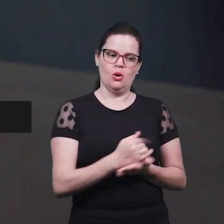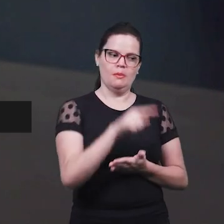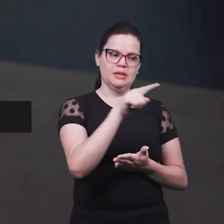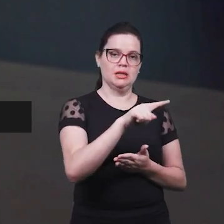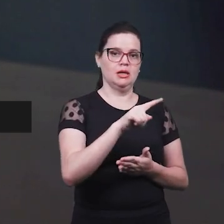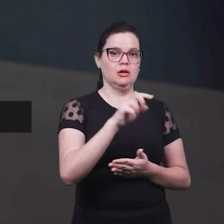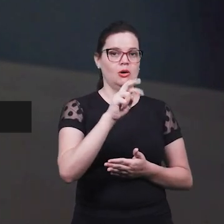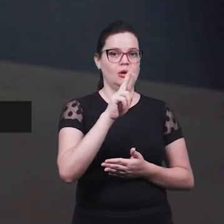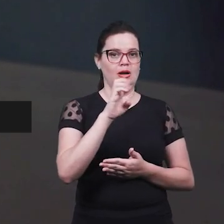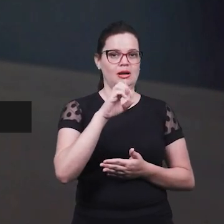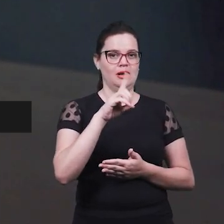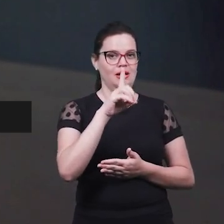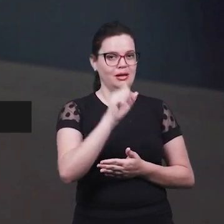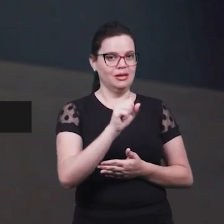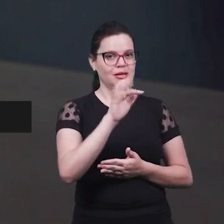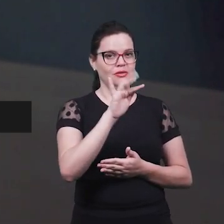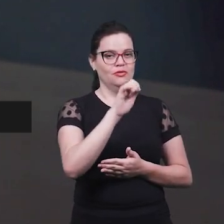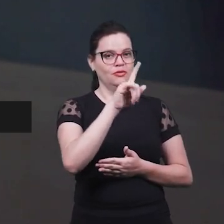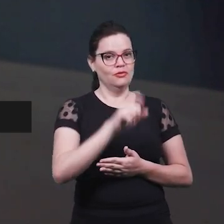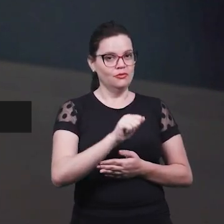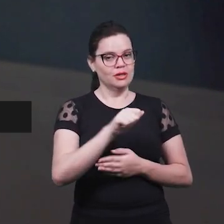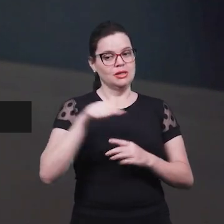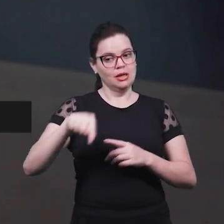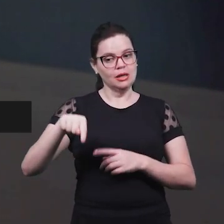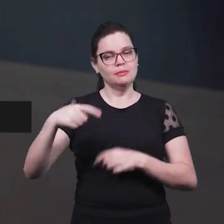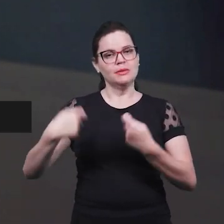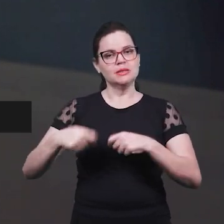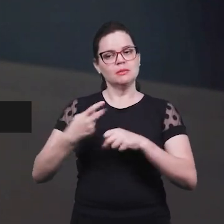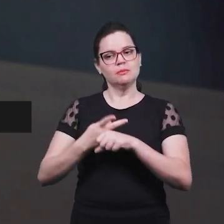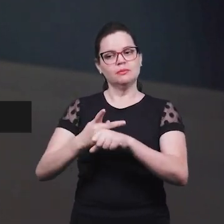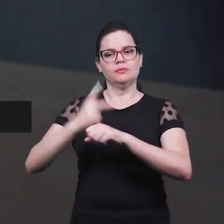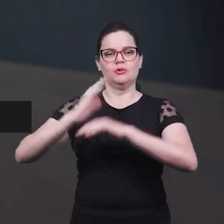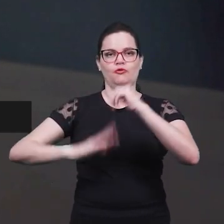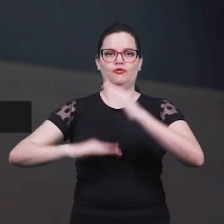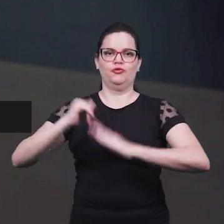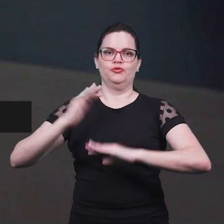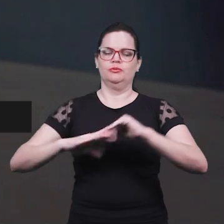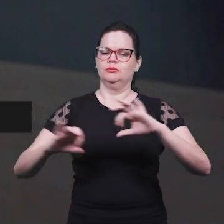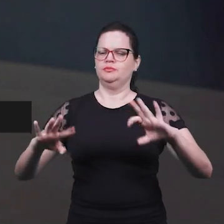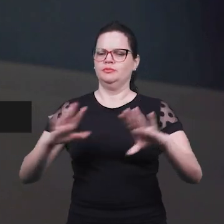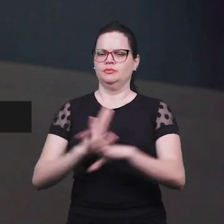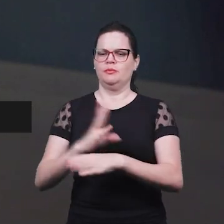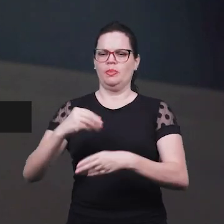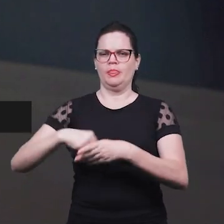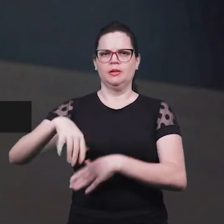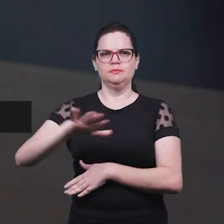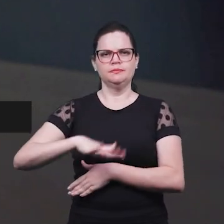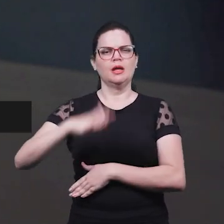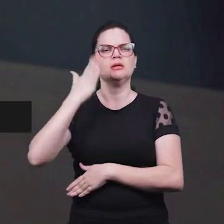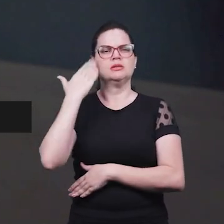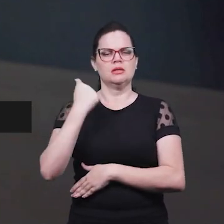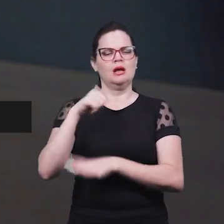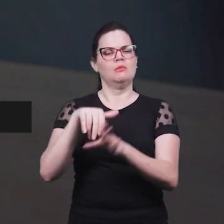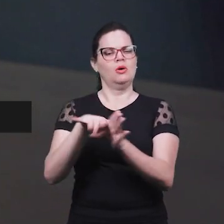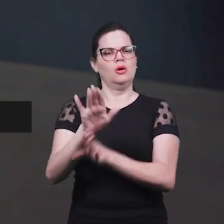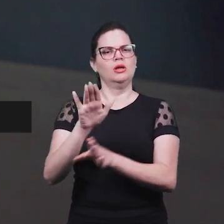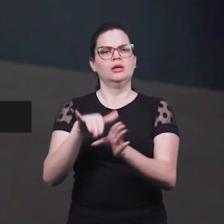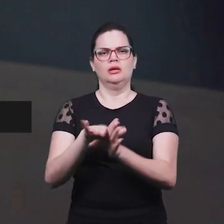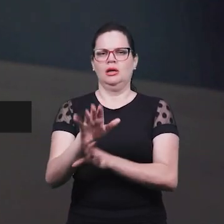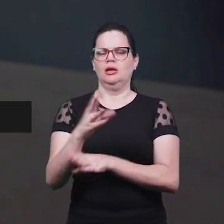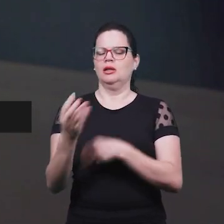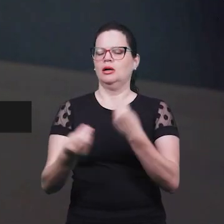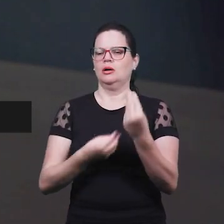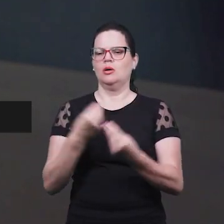e consultar mesmo o profissional. Tem muitos profissionais hoje que estão no mercado, que estão disponíveis, que orientam